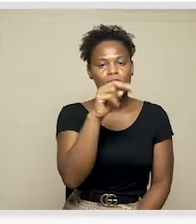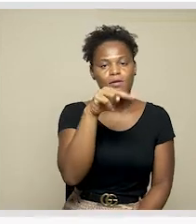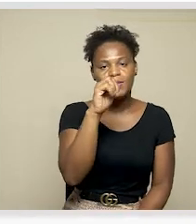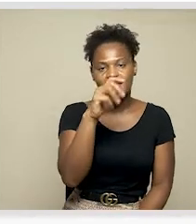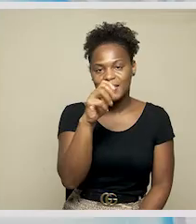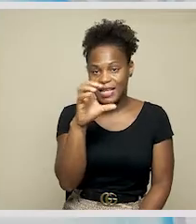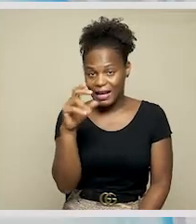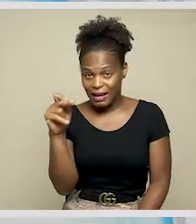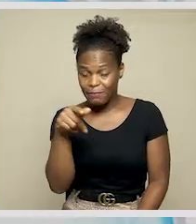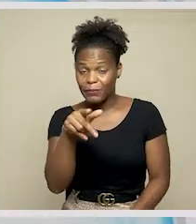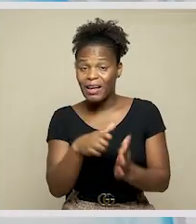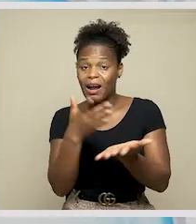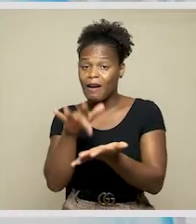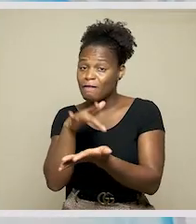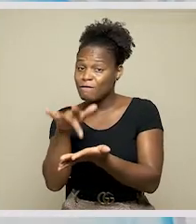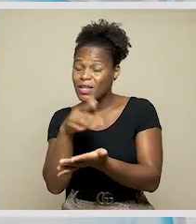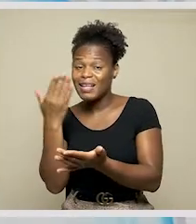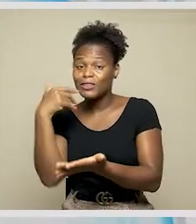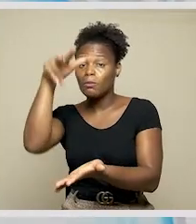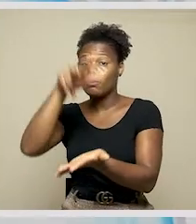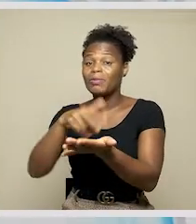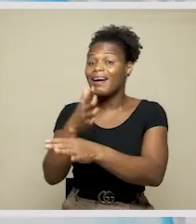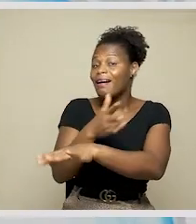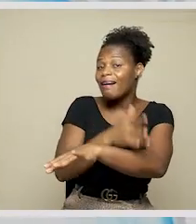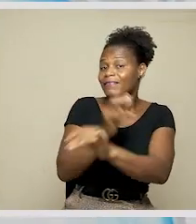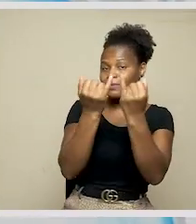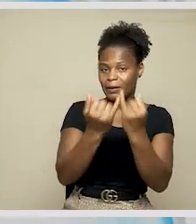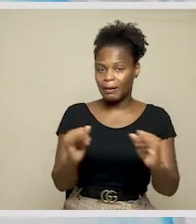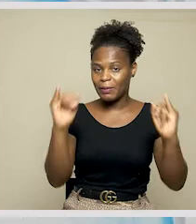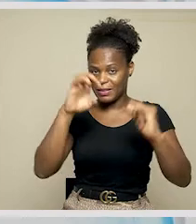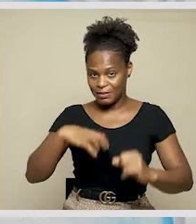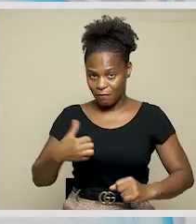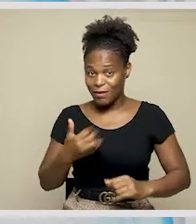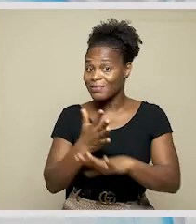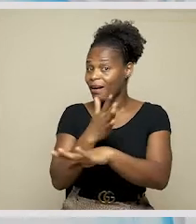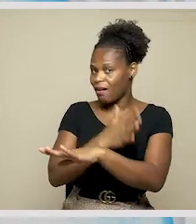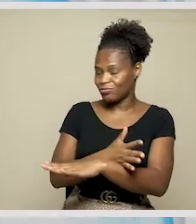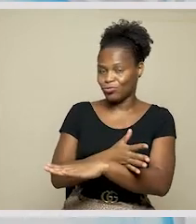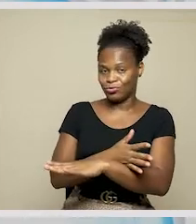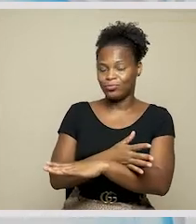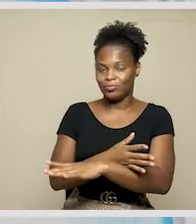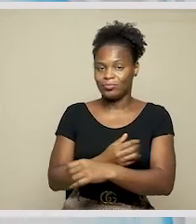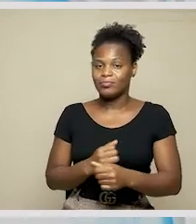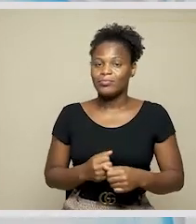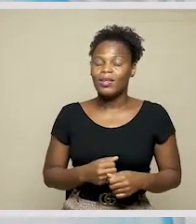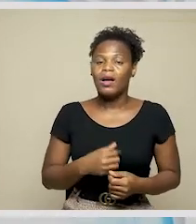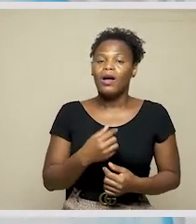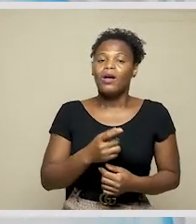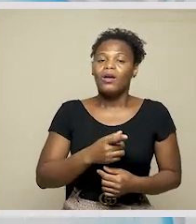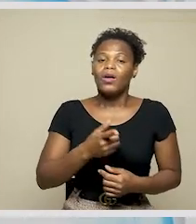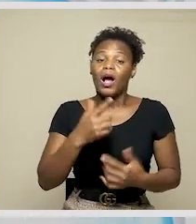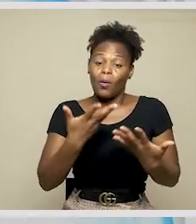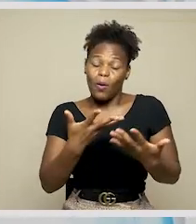Estas revistas foram publicações antes da independência de Cabo Verde. No